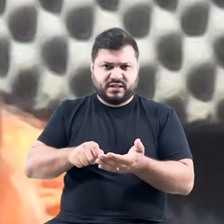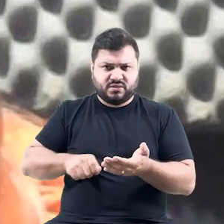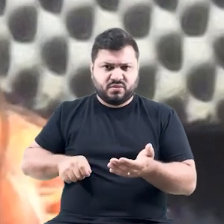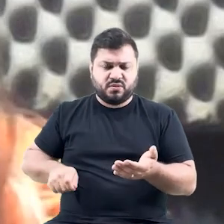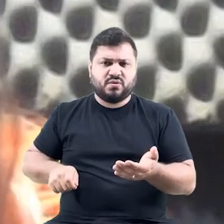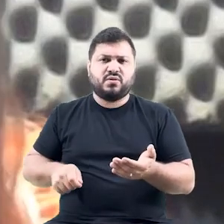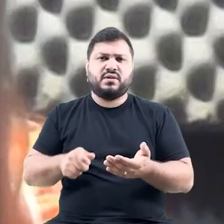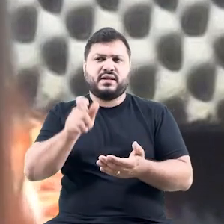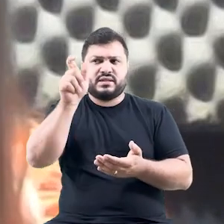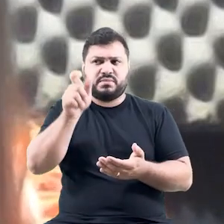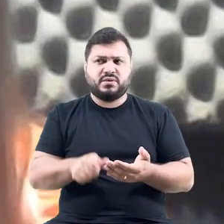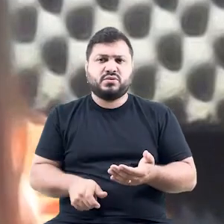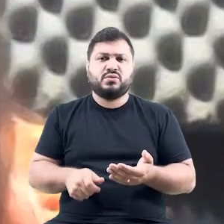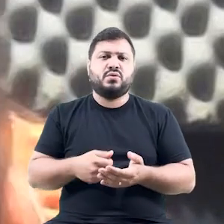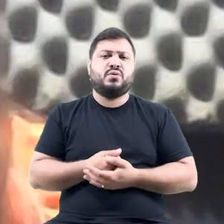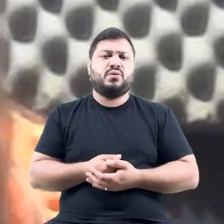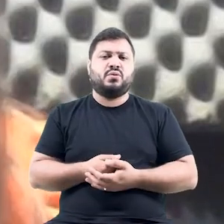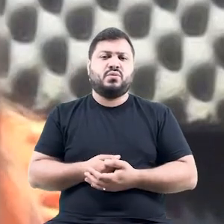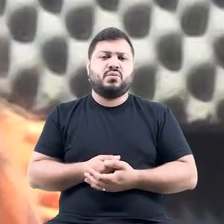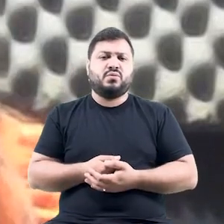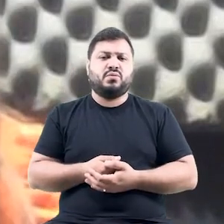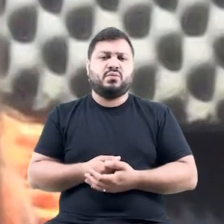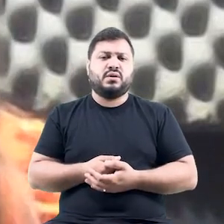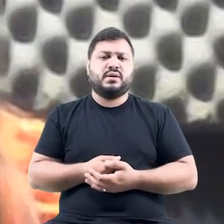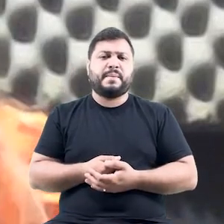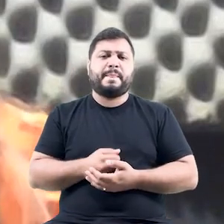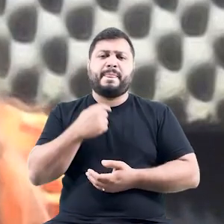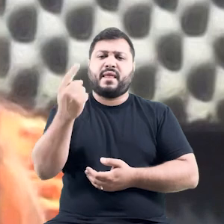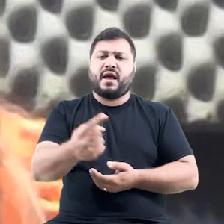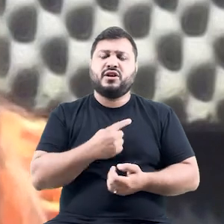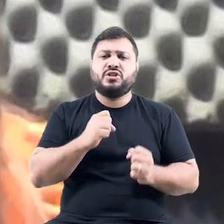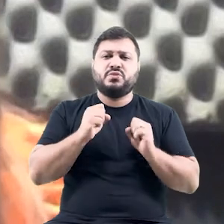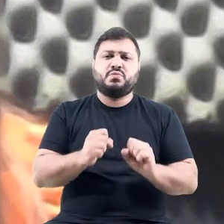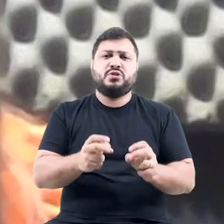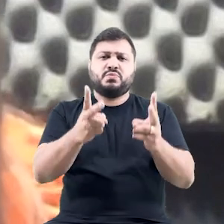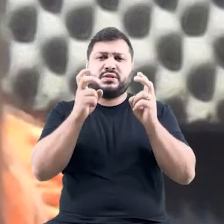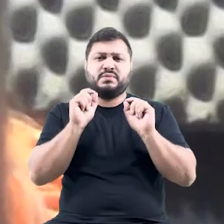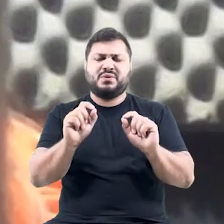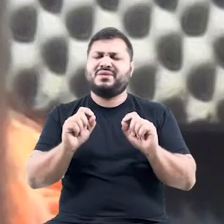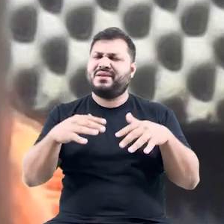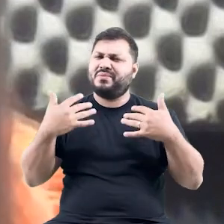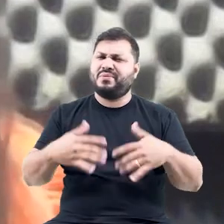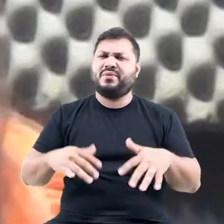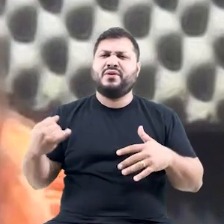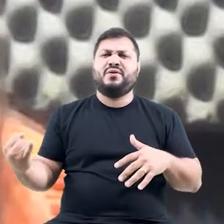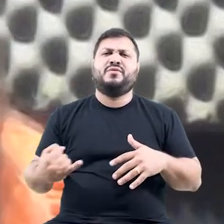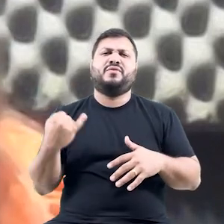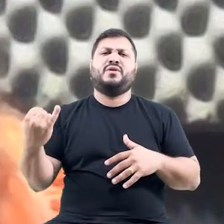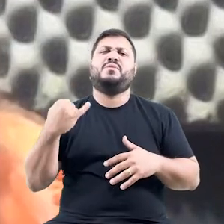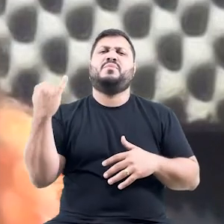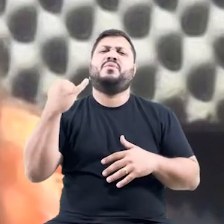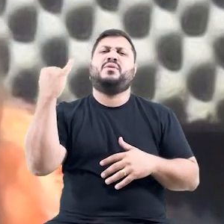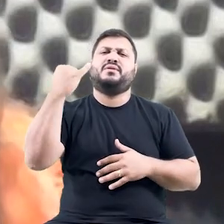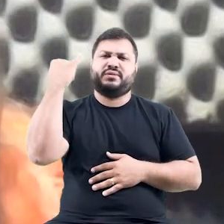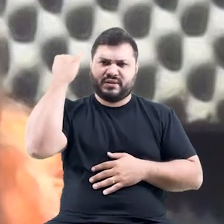escritor, dessa pessoa privada de liberdade, a gente pôde perceber o quanto foi